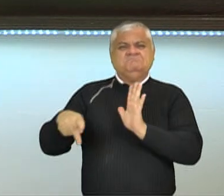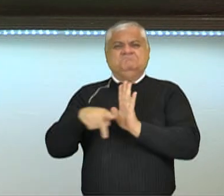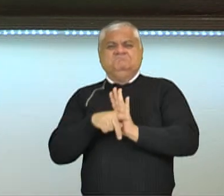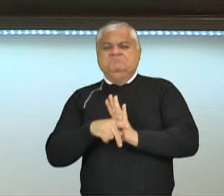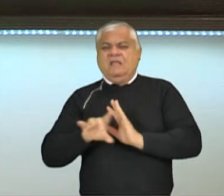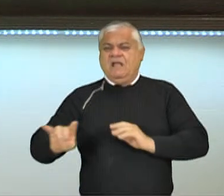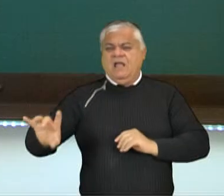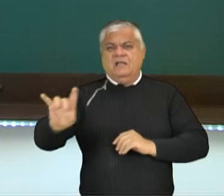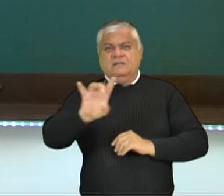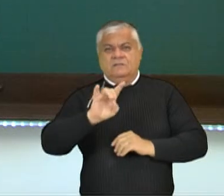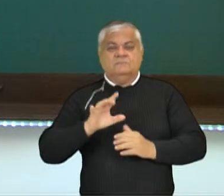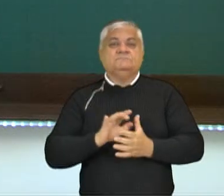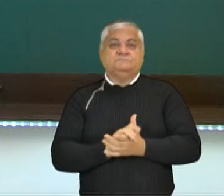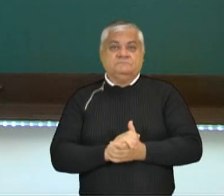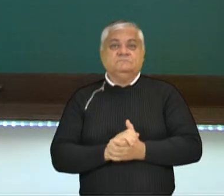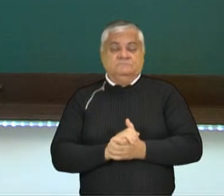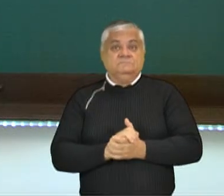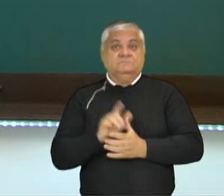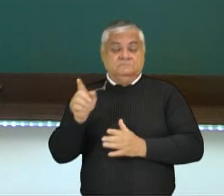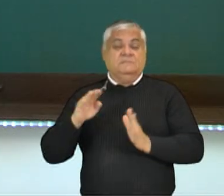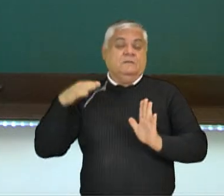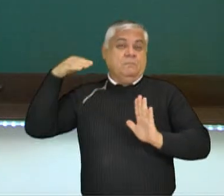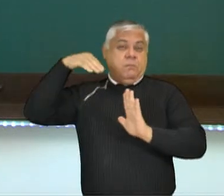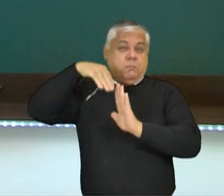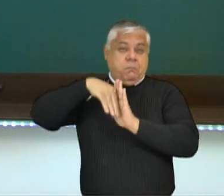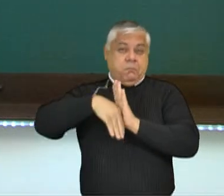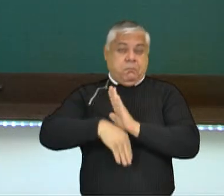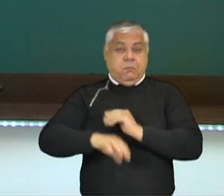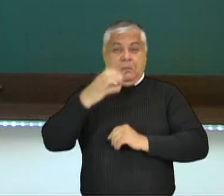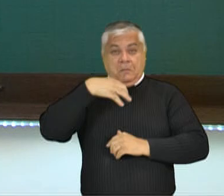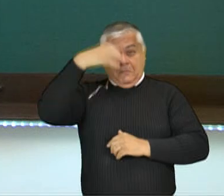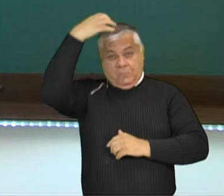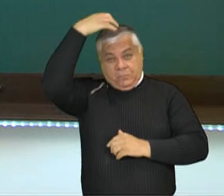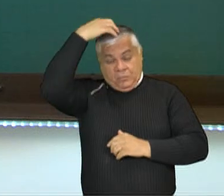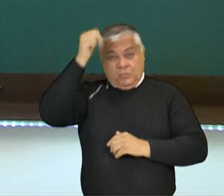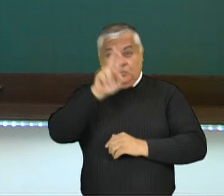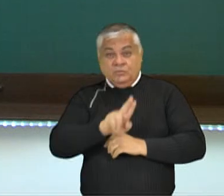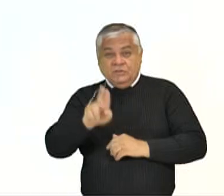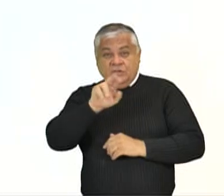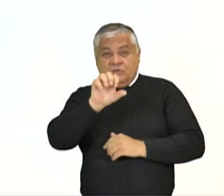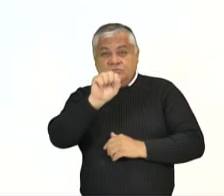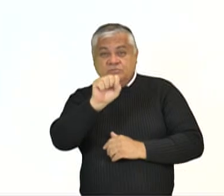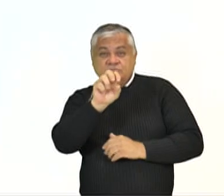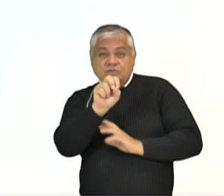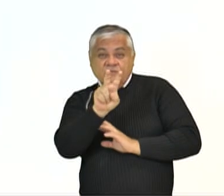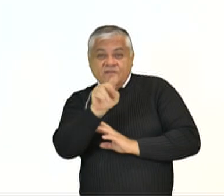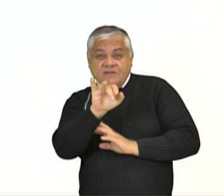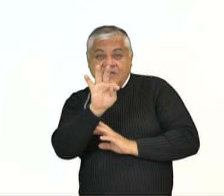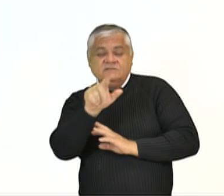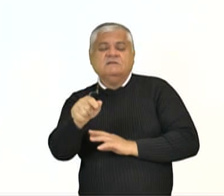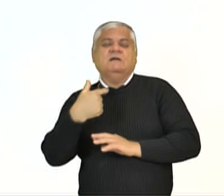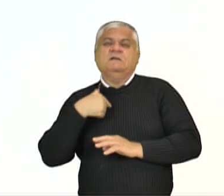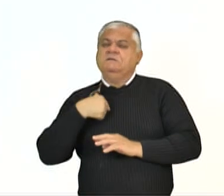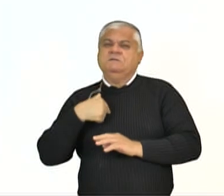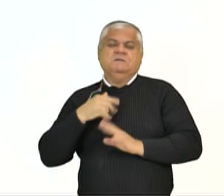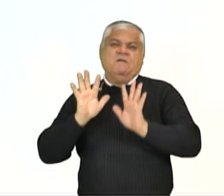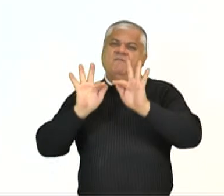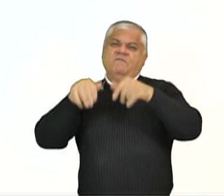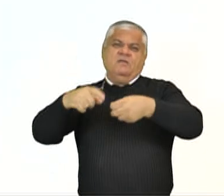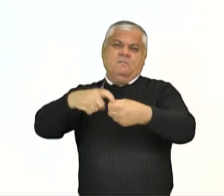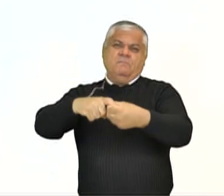dessa situação. Então essa decadência do poder geopolítico da União Soviética, né, acabou culminando aí